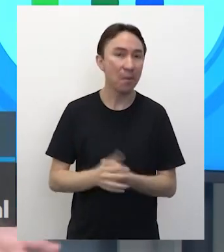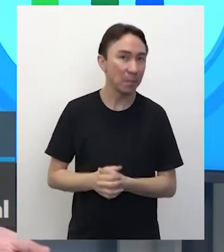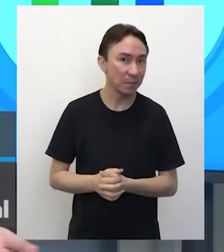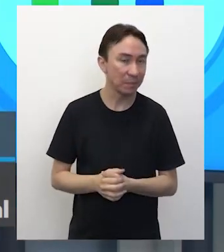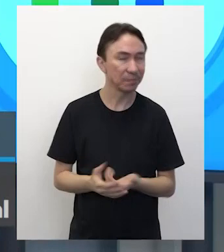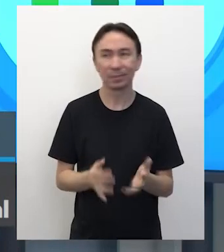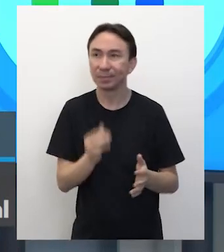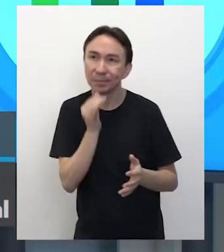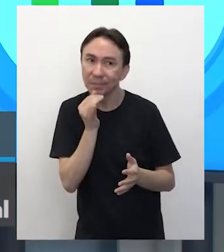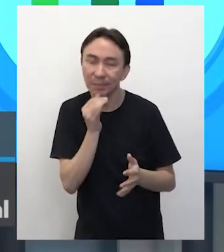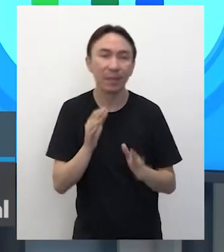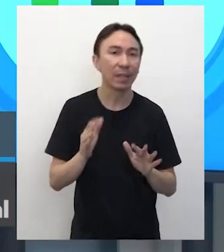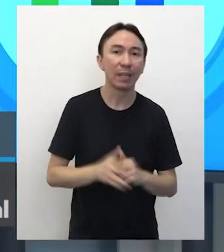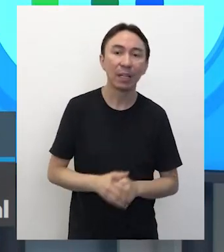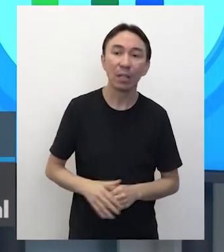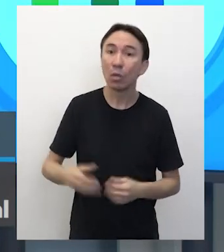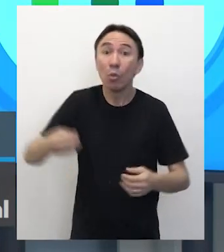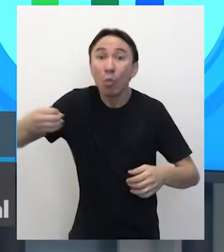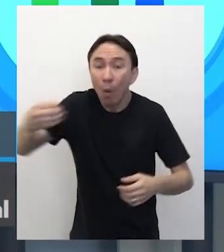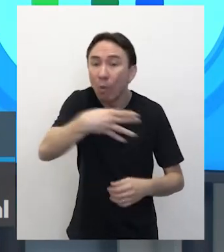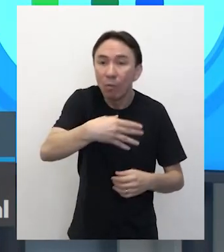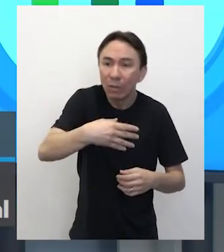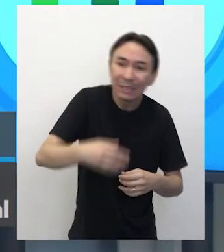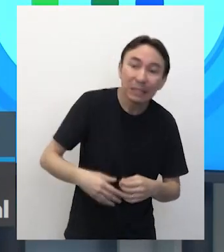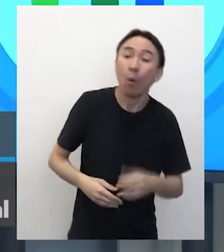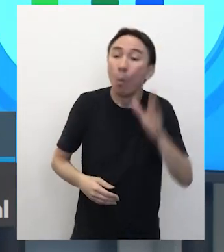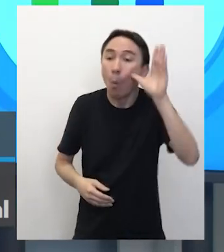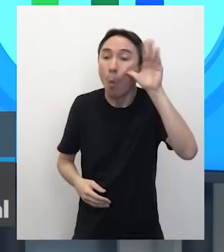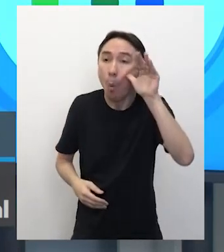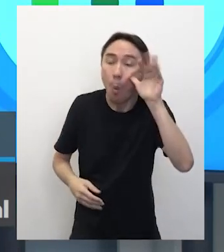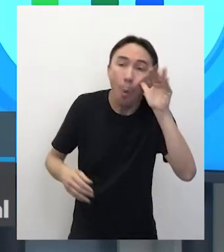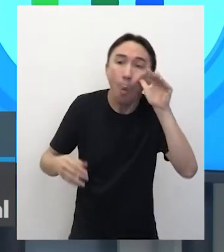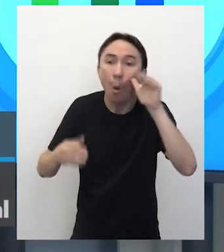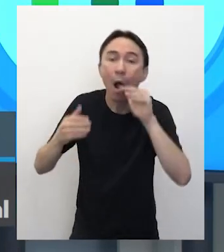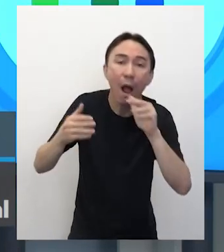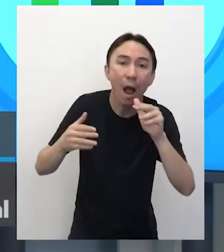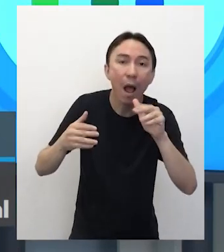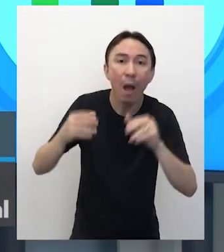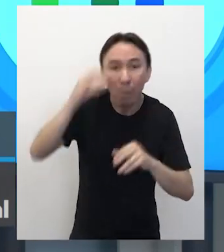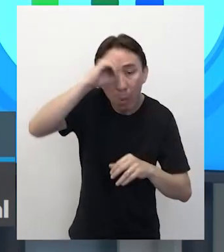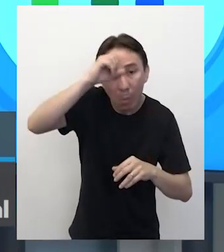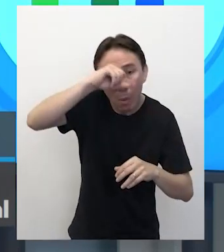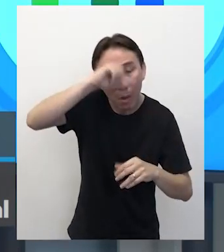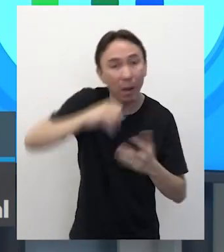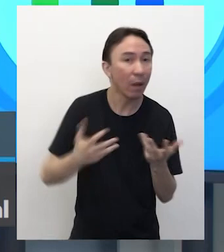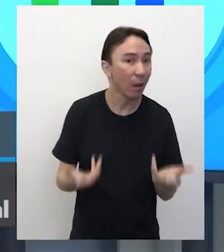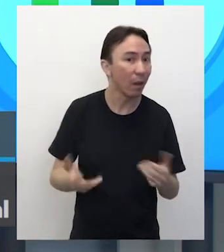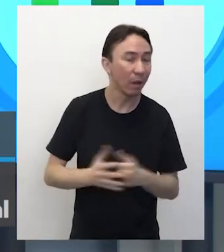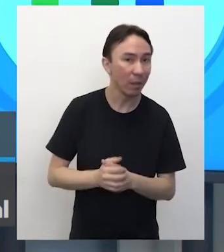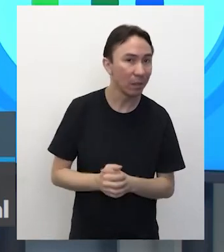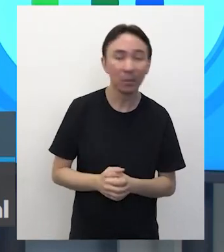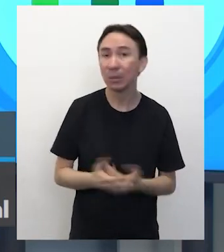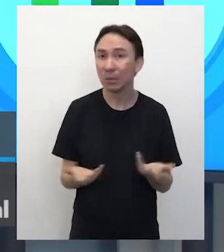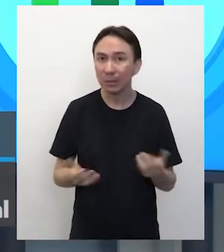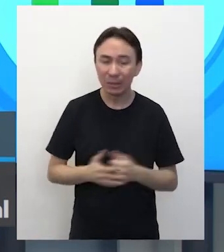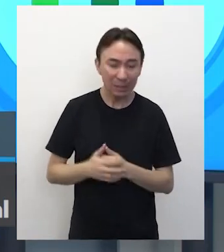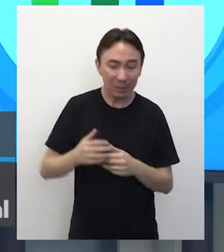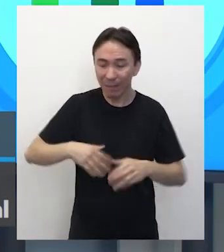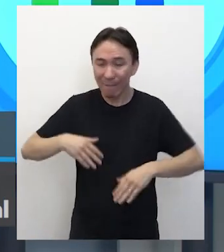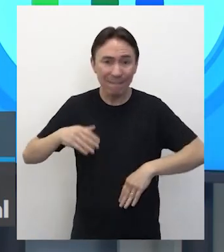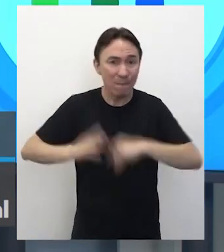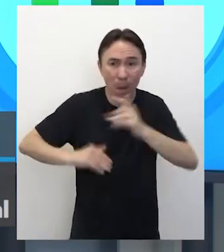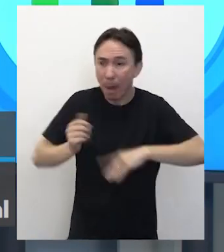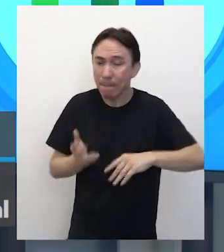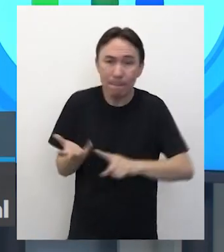entender uma coisa nova, né? Quando a gente quer entender, descobrir um novo talento artístico, então,